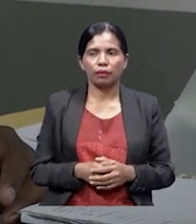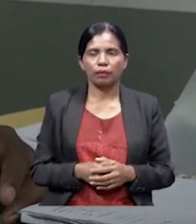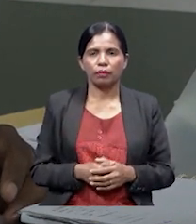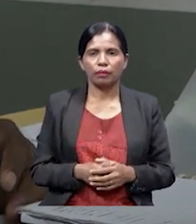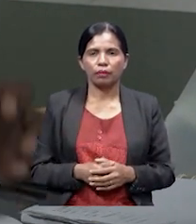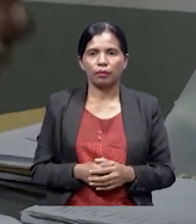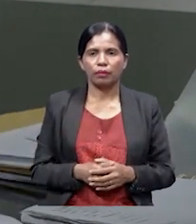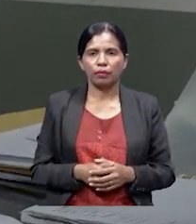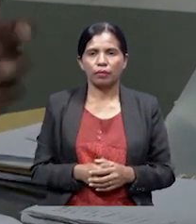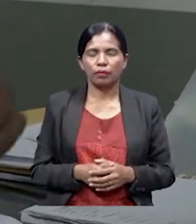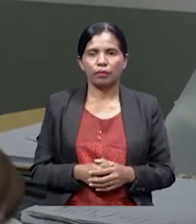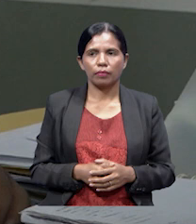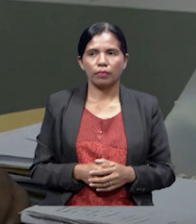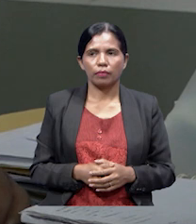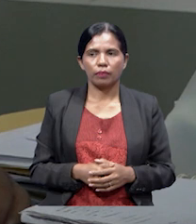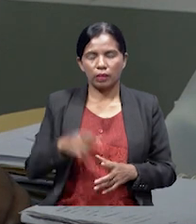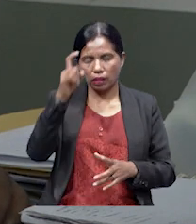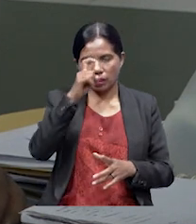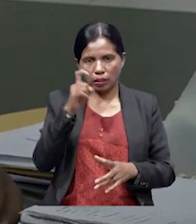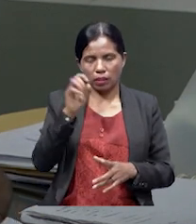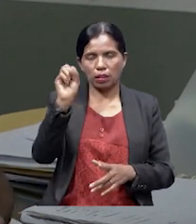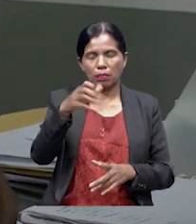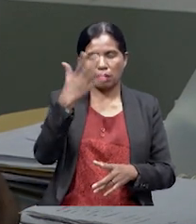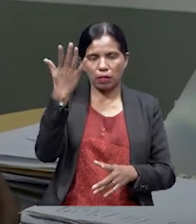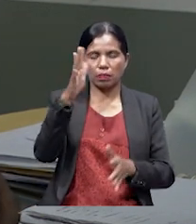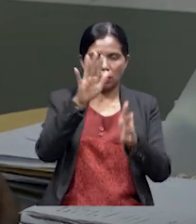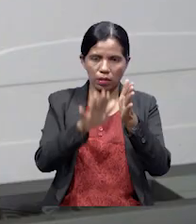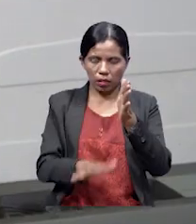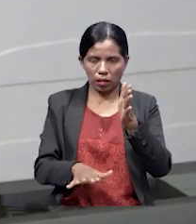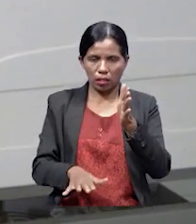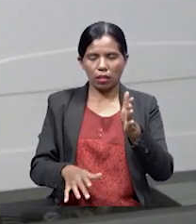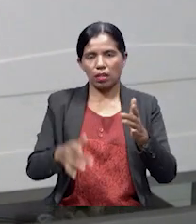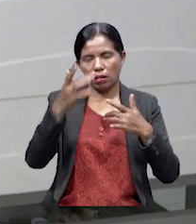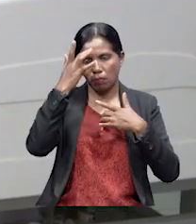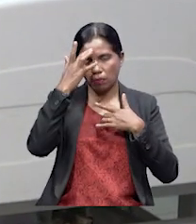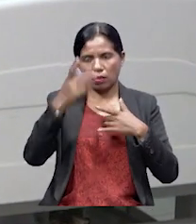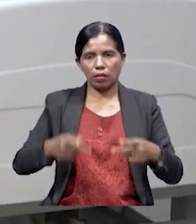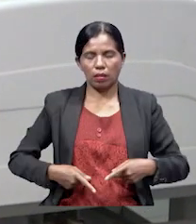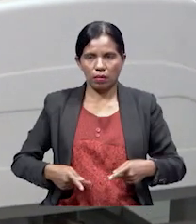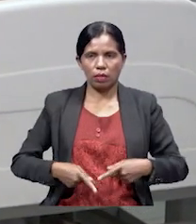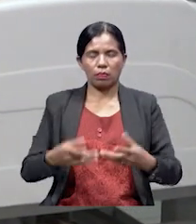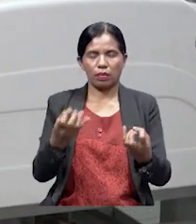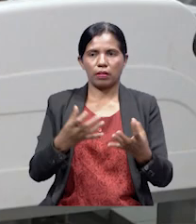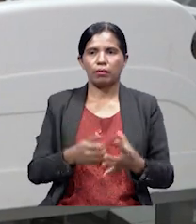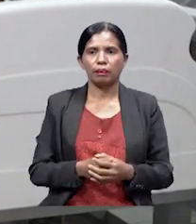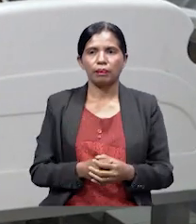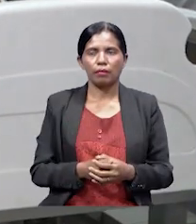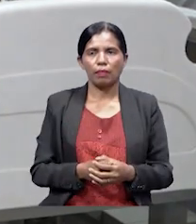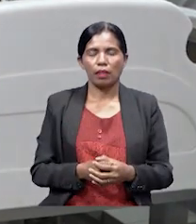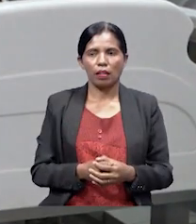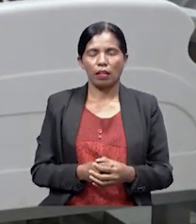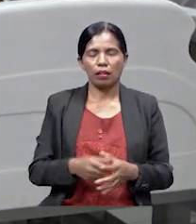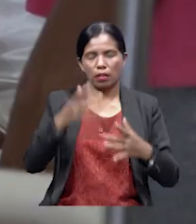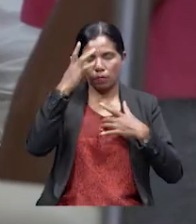quase 15 anos mai carai ne di arena fe per leva sera. Chef interino centro saúde Comoro hatete i ha